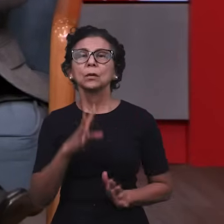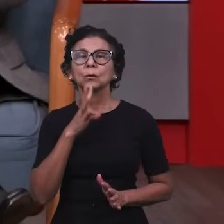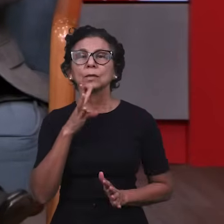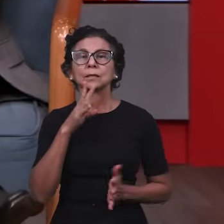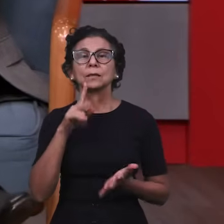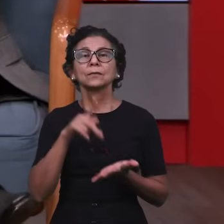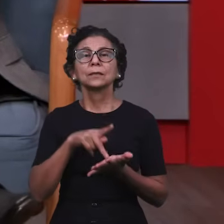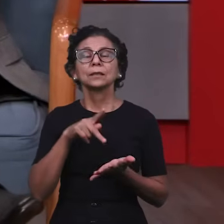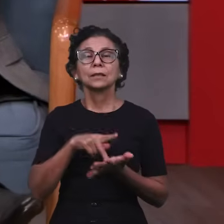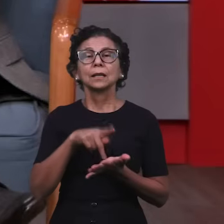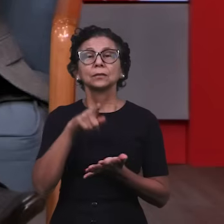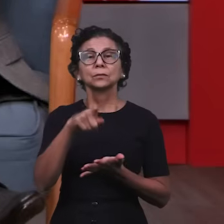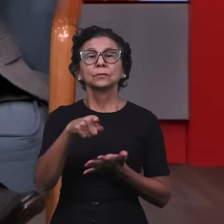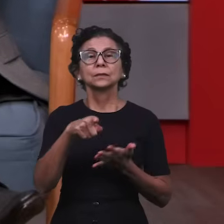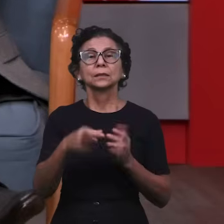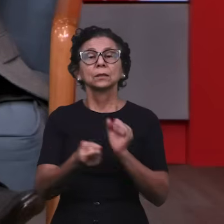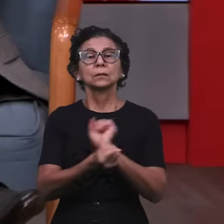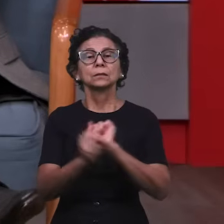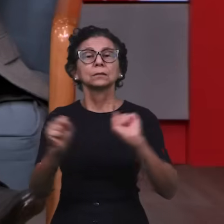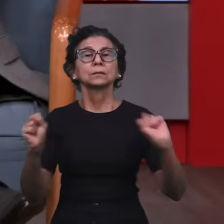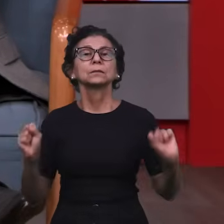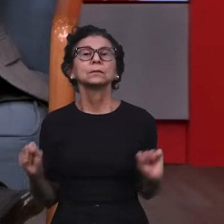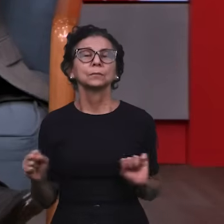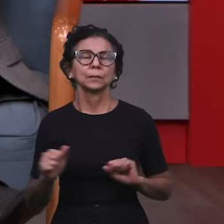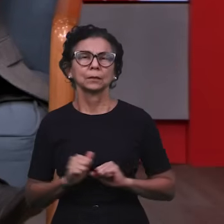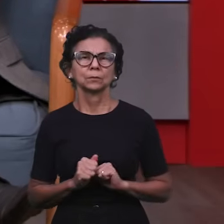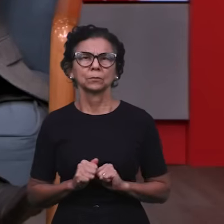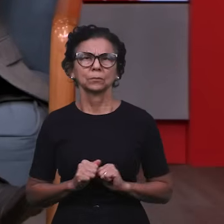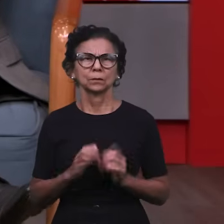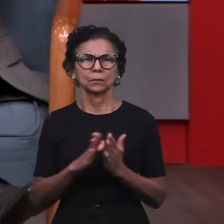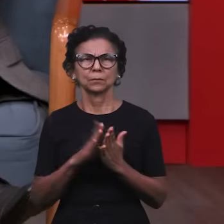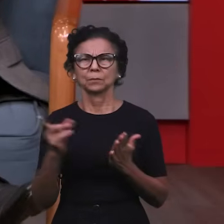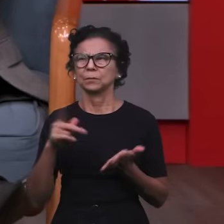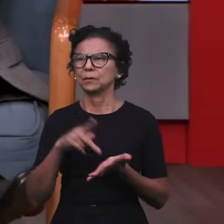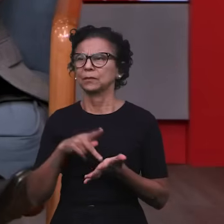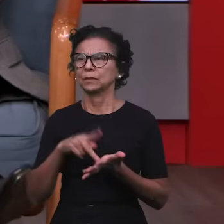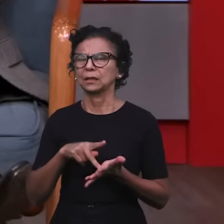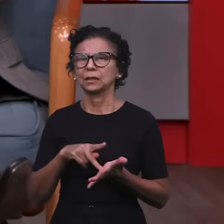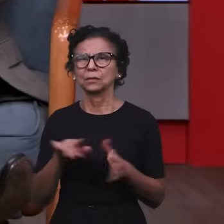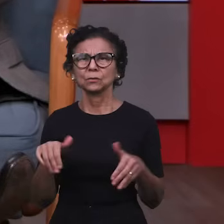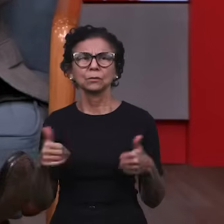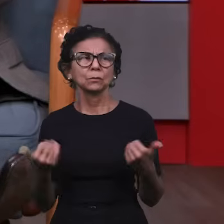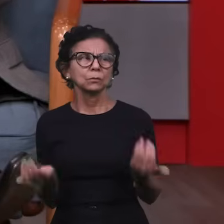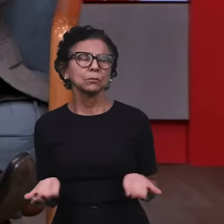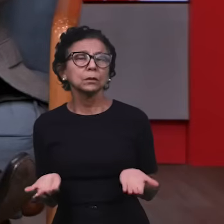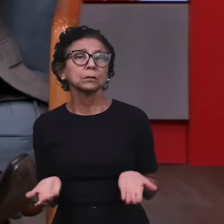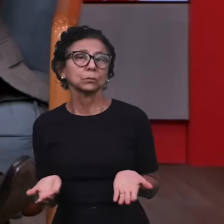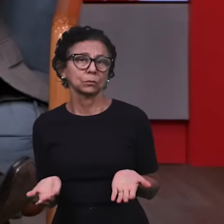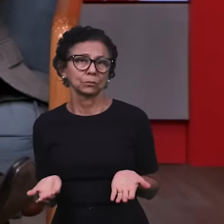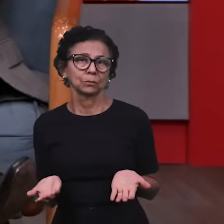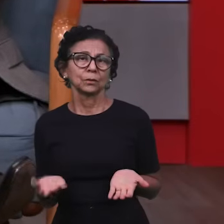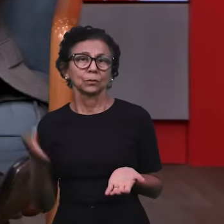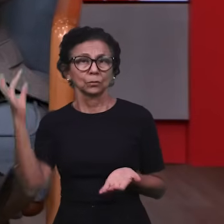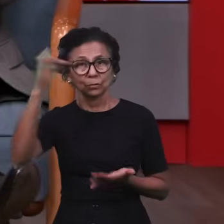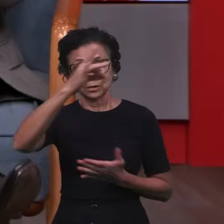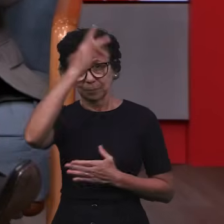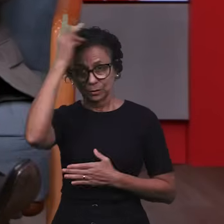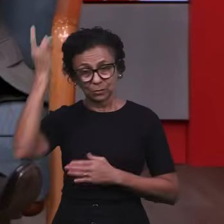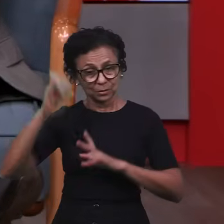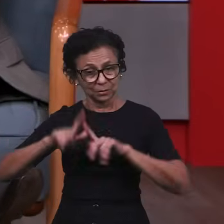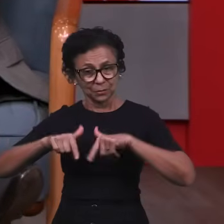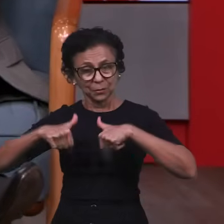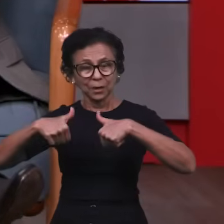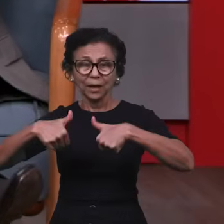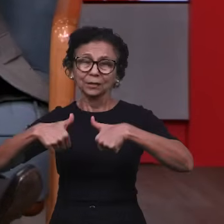libertará. A palavra, quando é que a palavra é a verdade? Quando ela sofre a ação do Espírito Santo. É